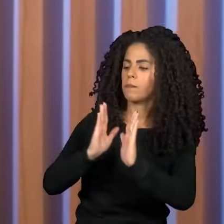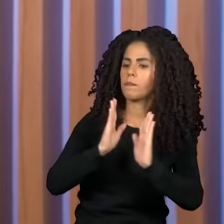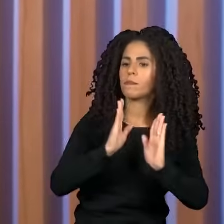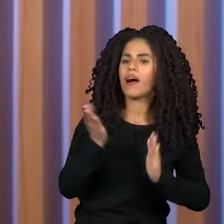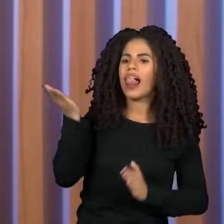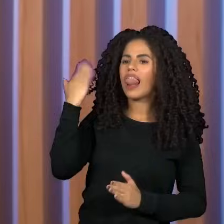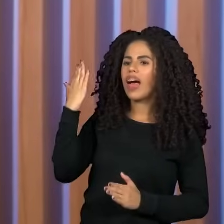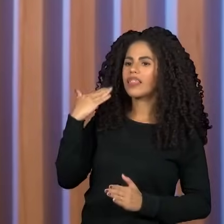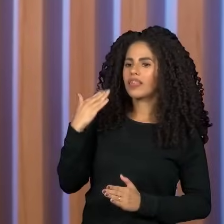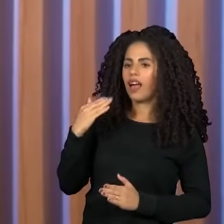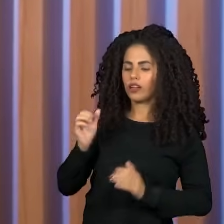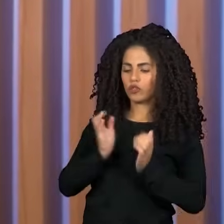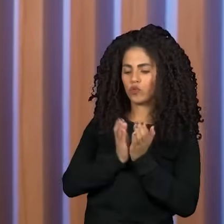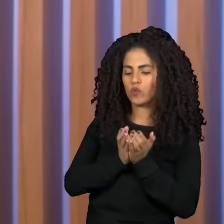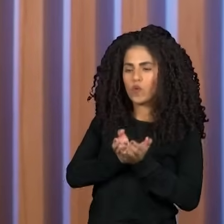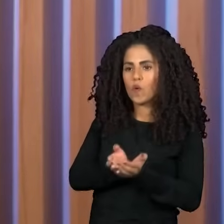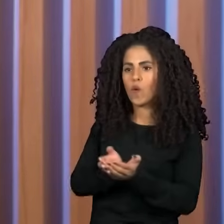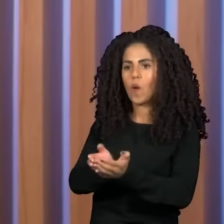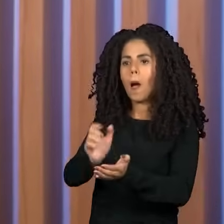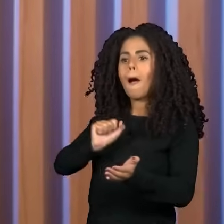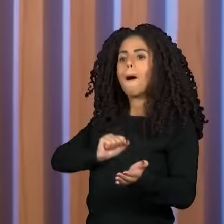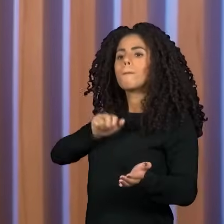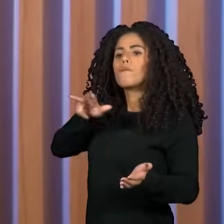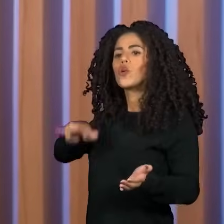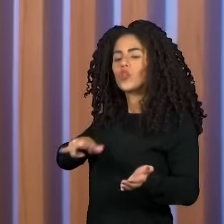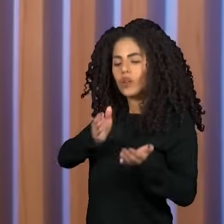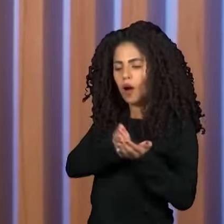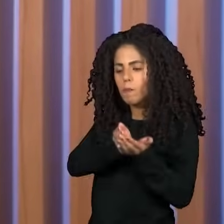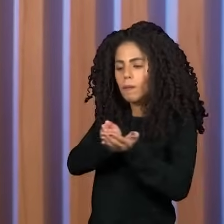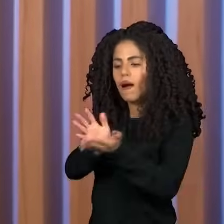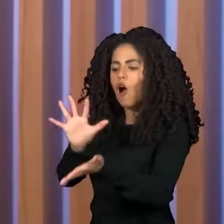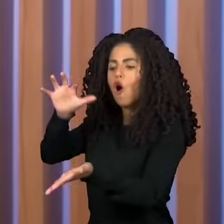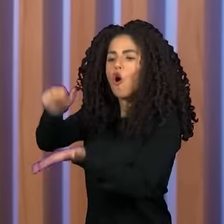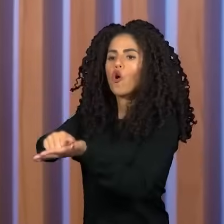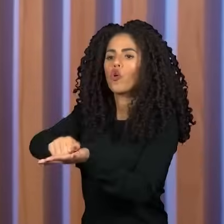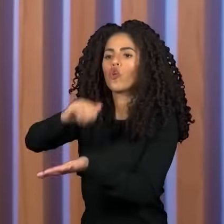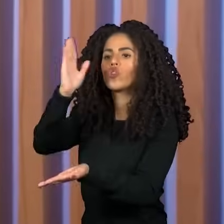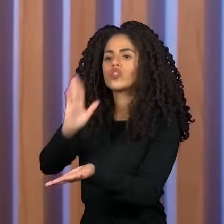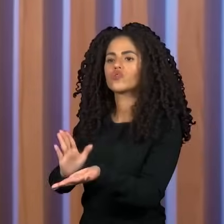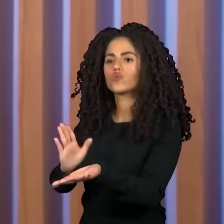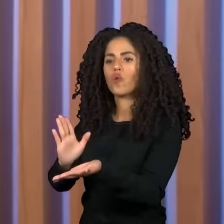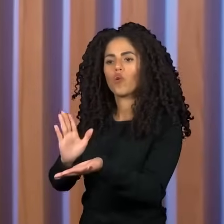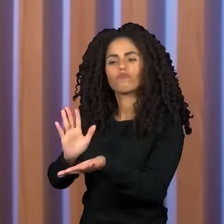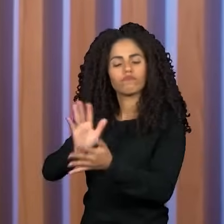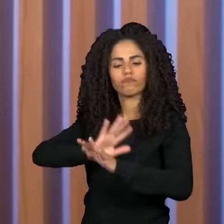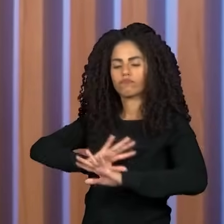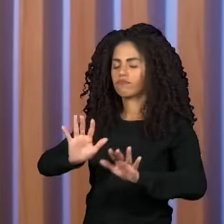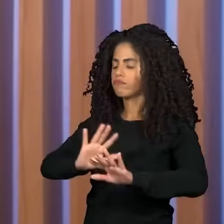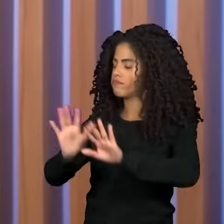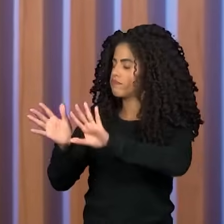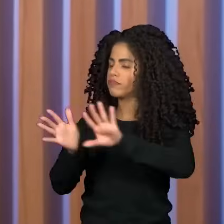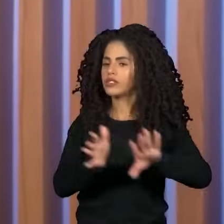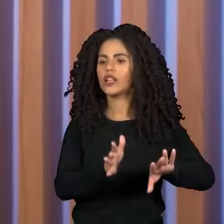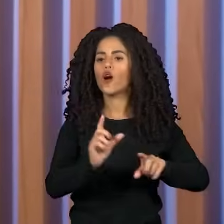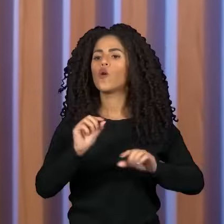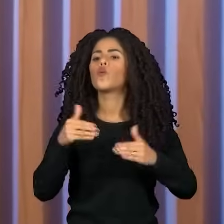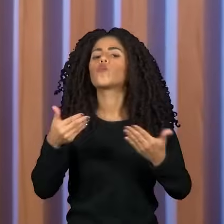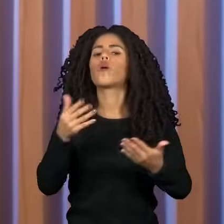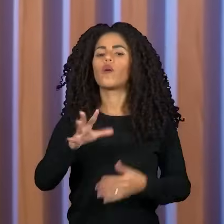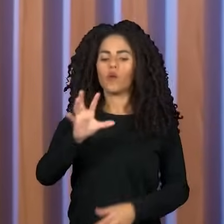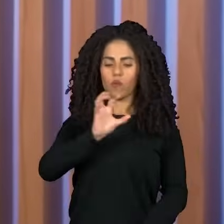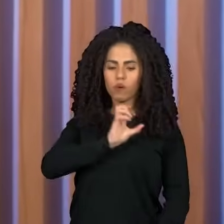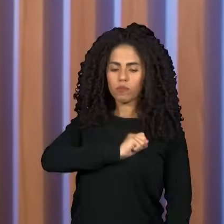colonizador ela tem um papel específico que é dizer quem pode amar do jeito que querem que seja amado. Qual é o amor que é dado a